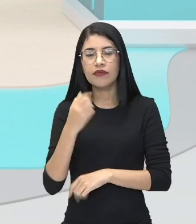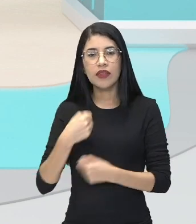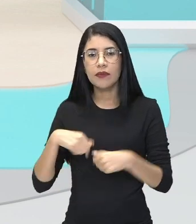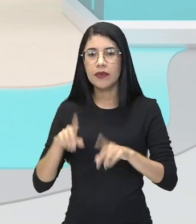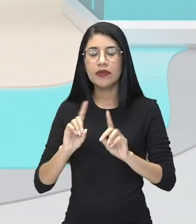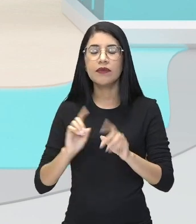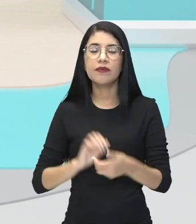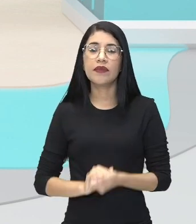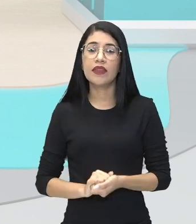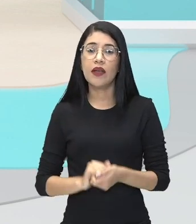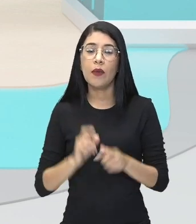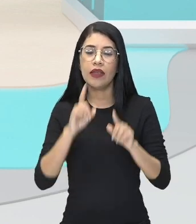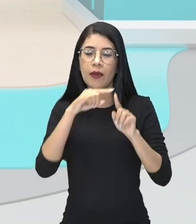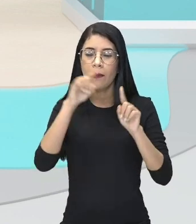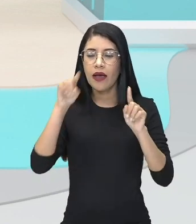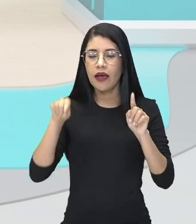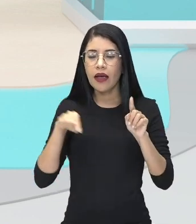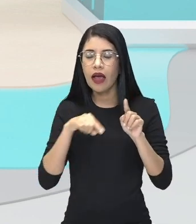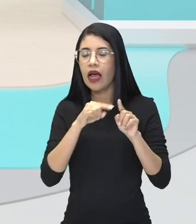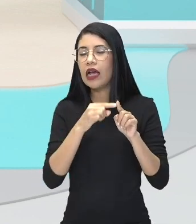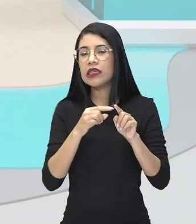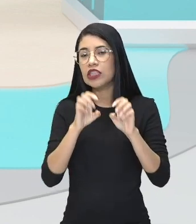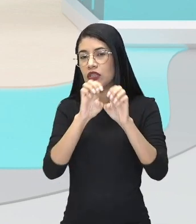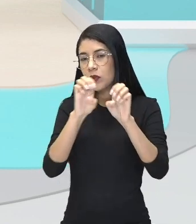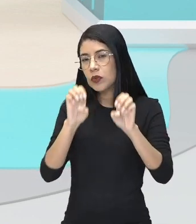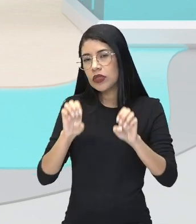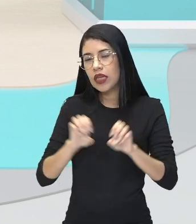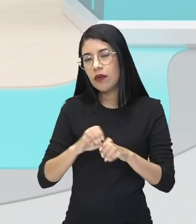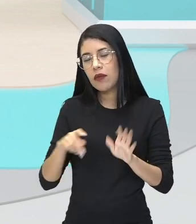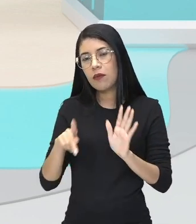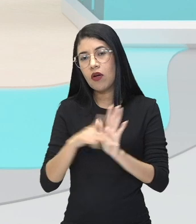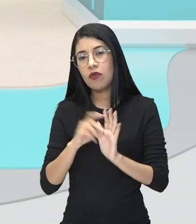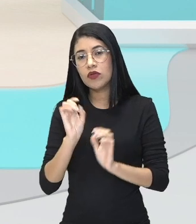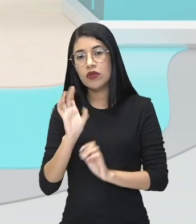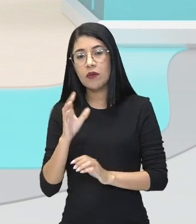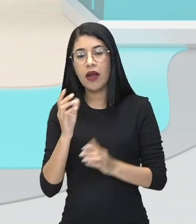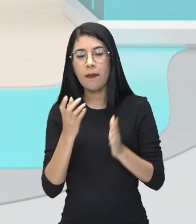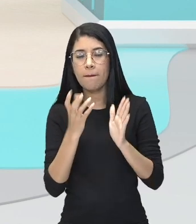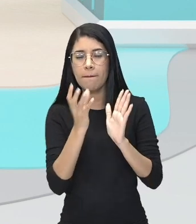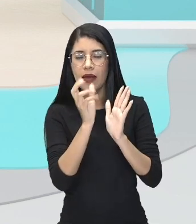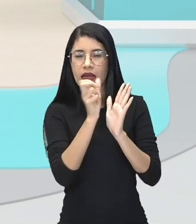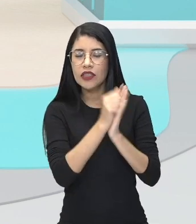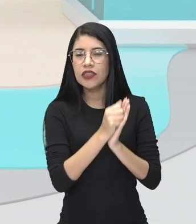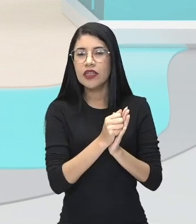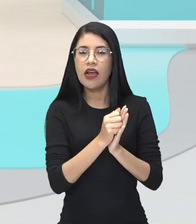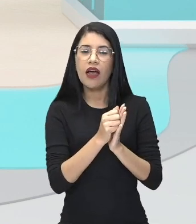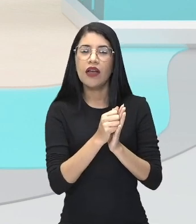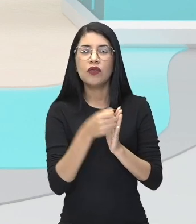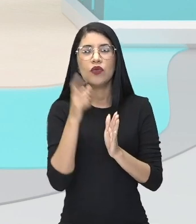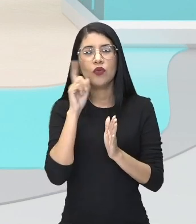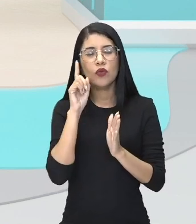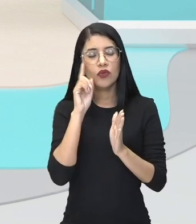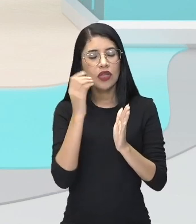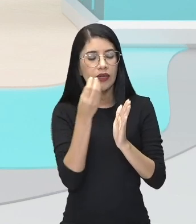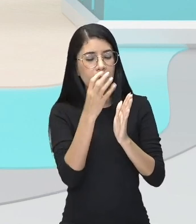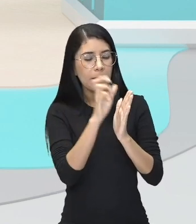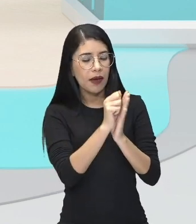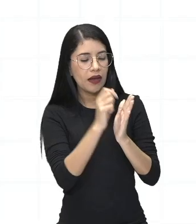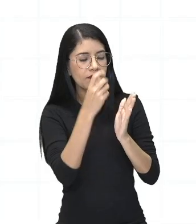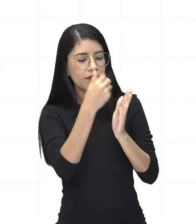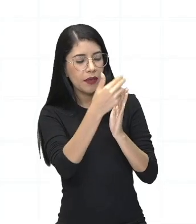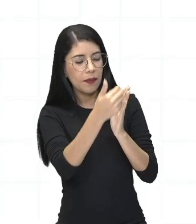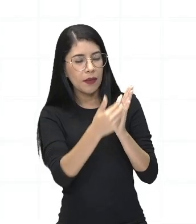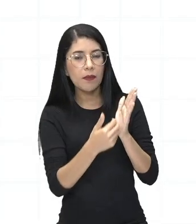um desenho geometrizante e esquemático, apenas para registrar como se fosse um diário, certo?